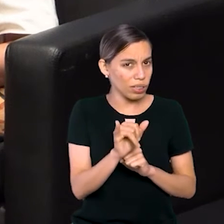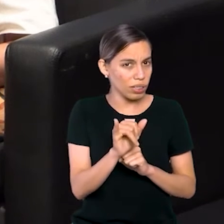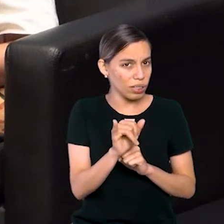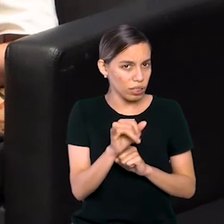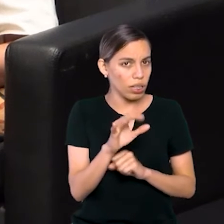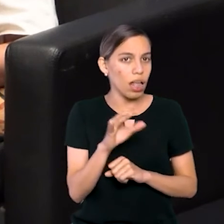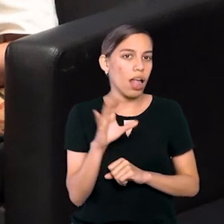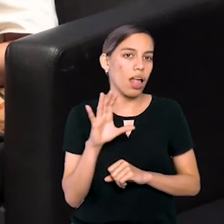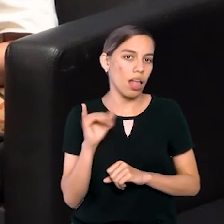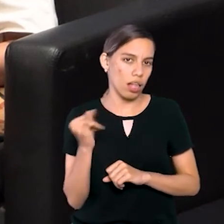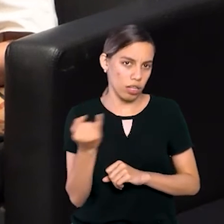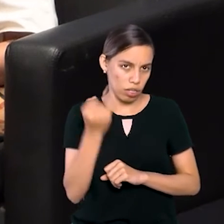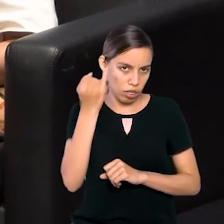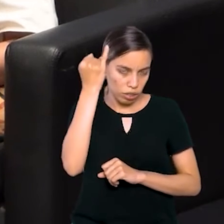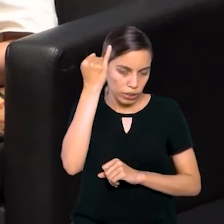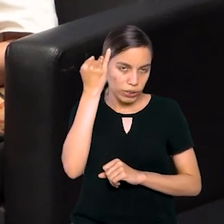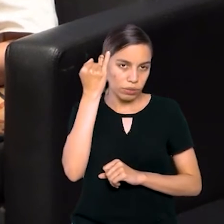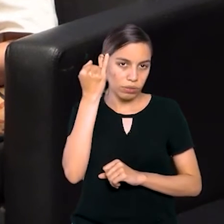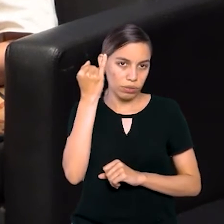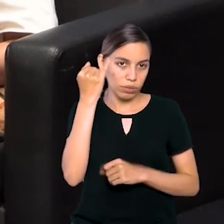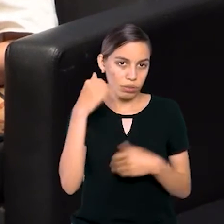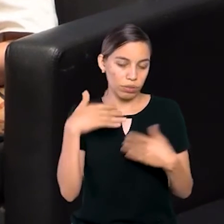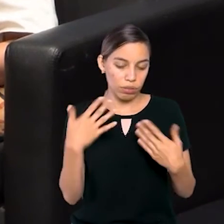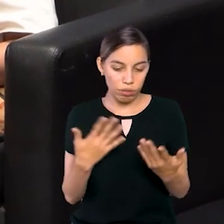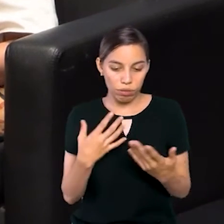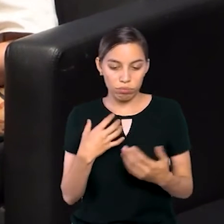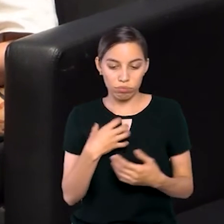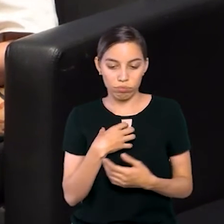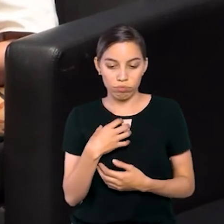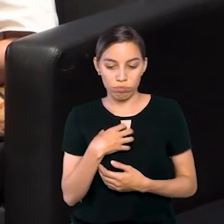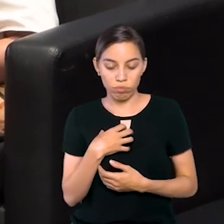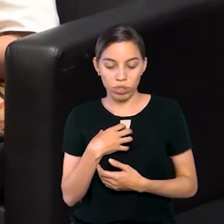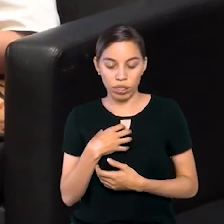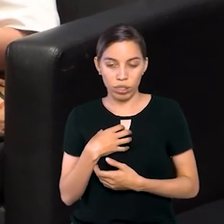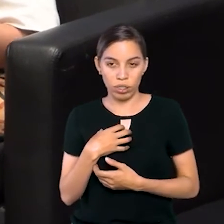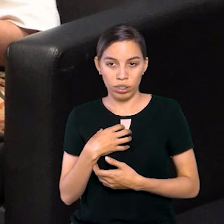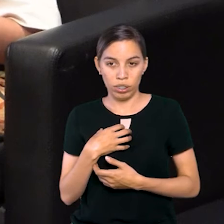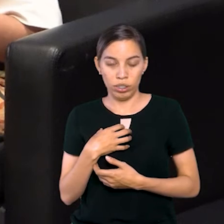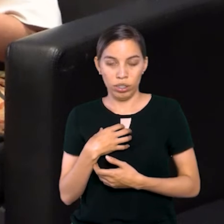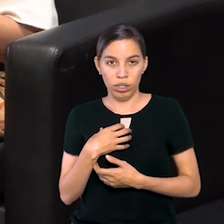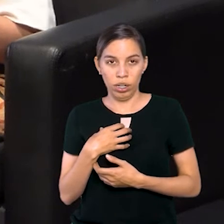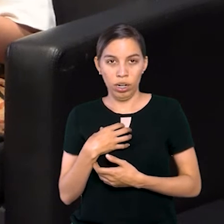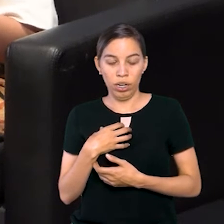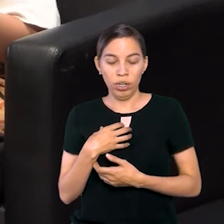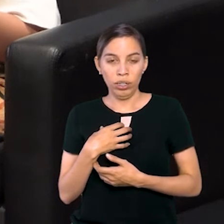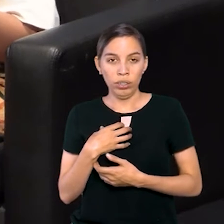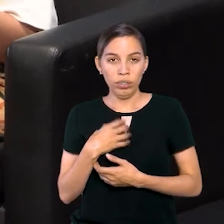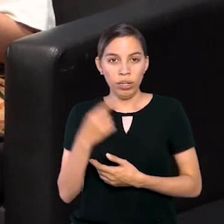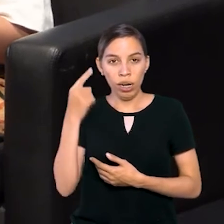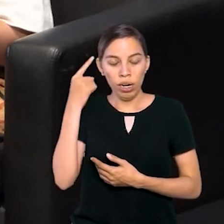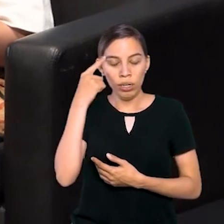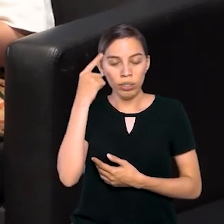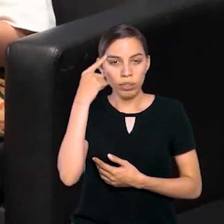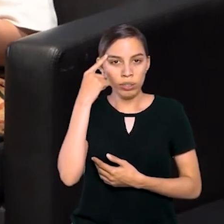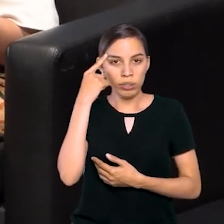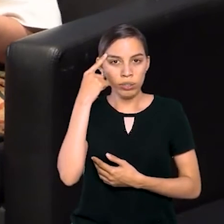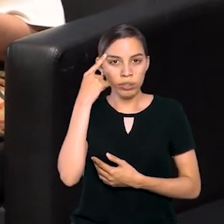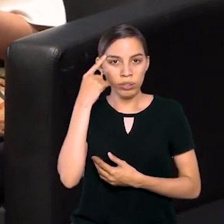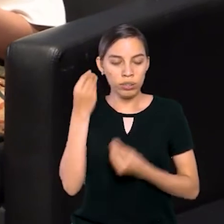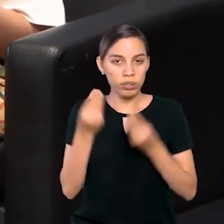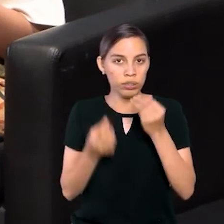muito importante também. Então, nesse sentido de pensar uma partilha da